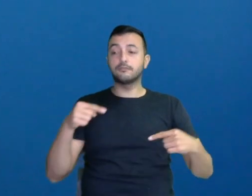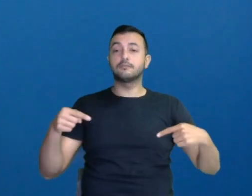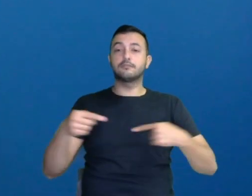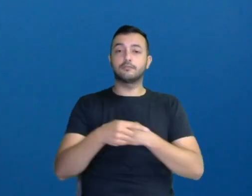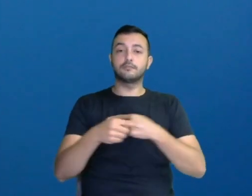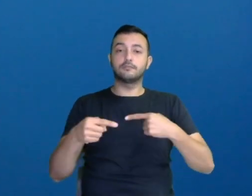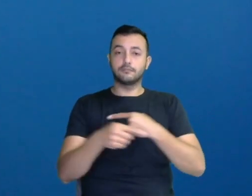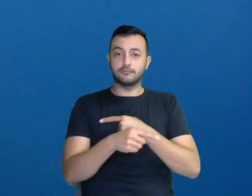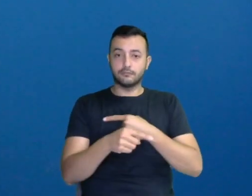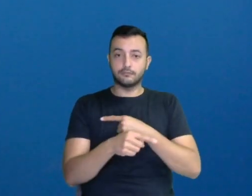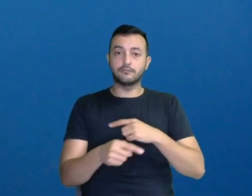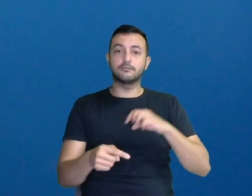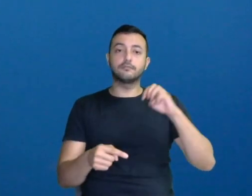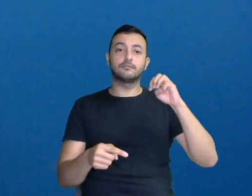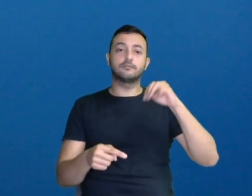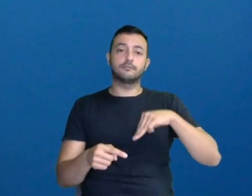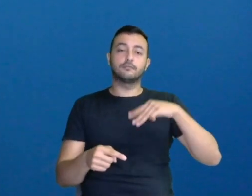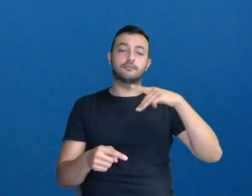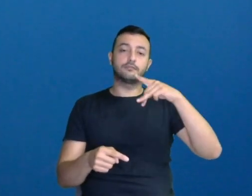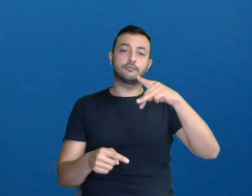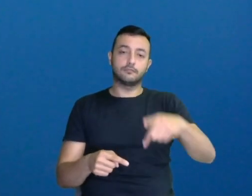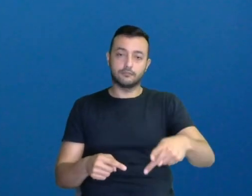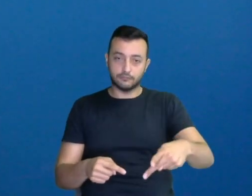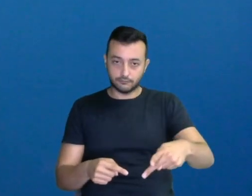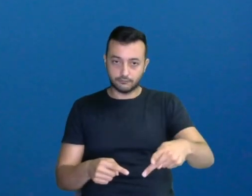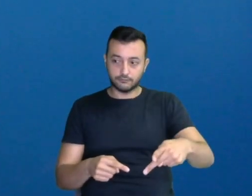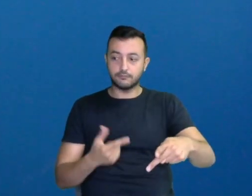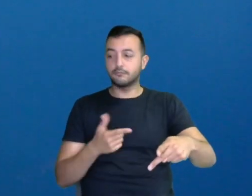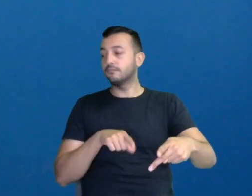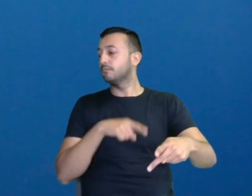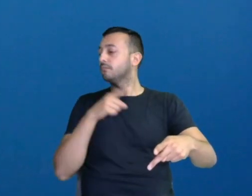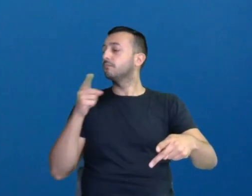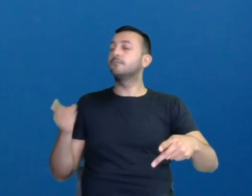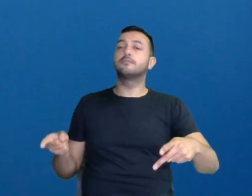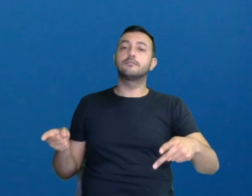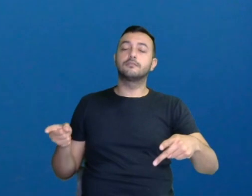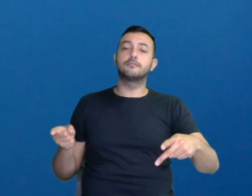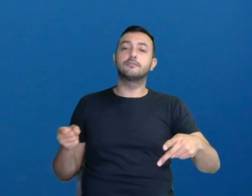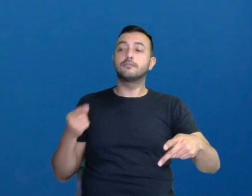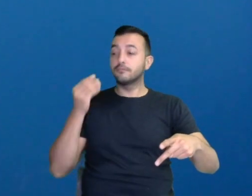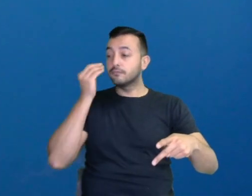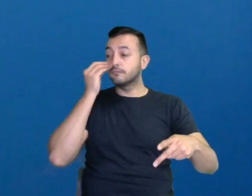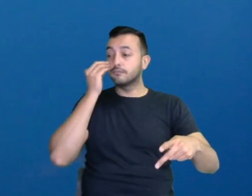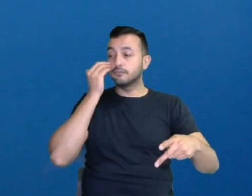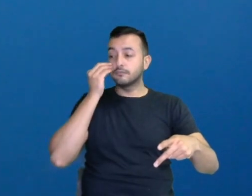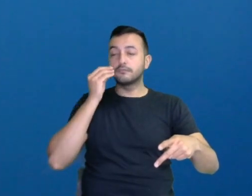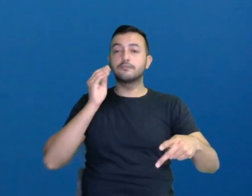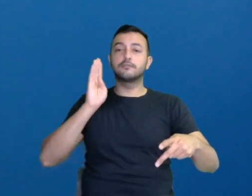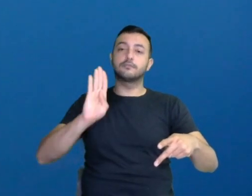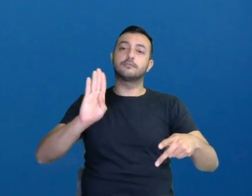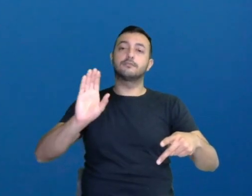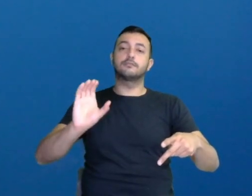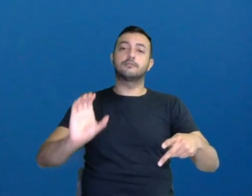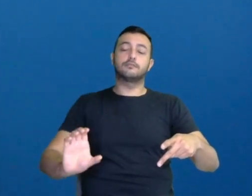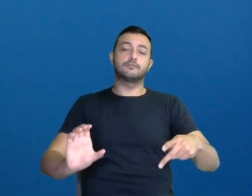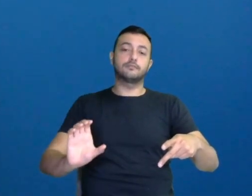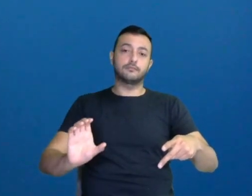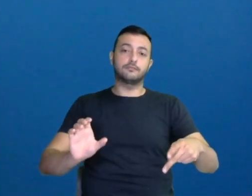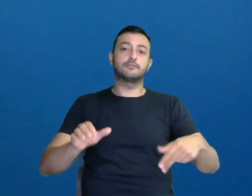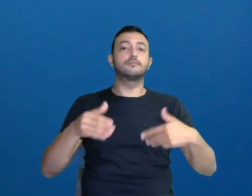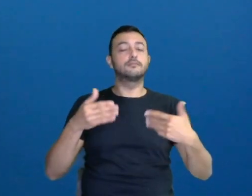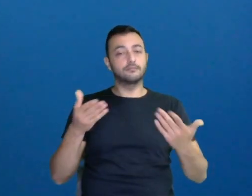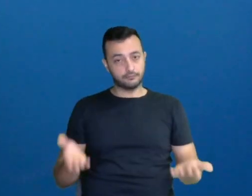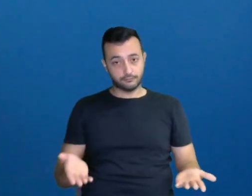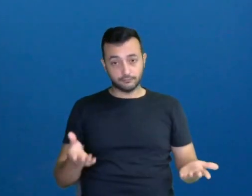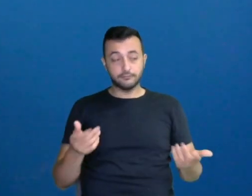ó, NP. E lá na outra transversal, quem que se formou? Então, olha aqui, ó, BC, tá bom? Então,